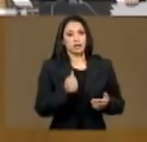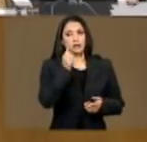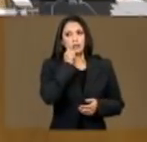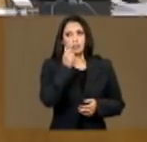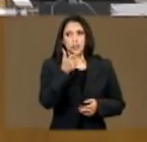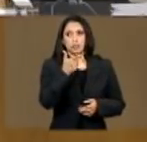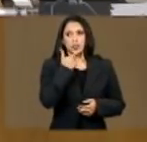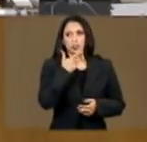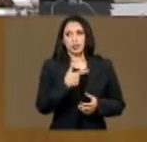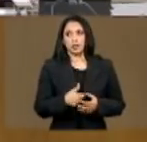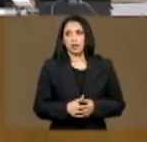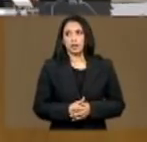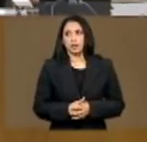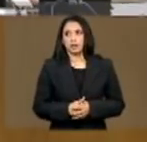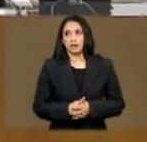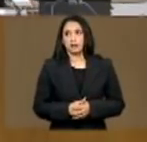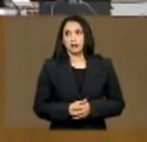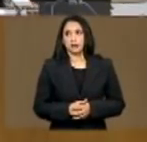aurélio